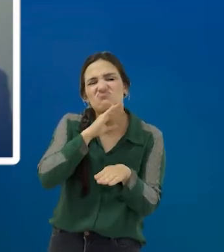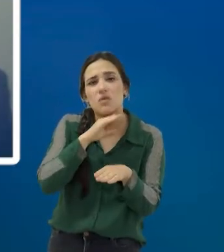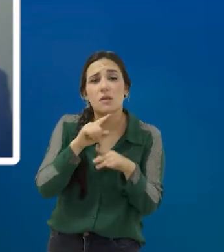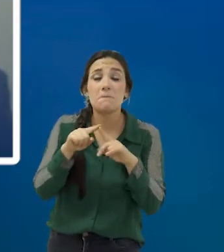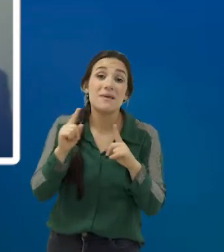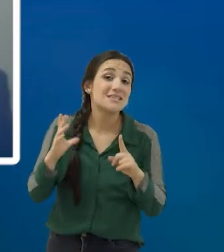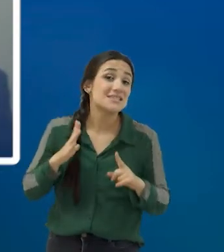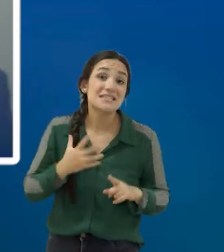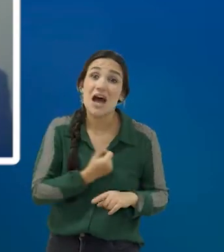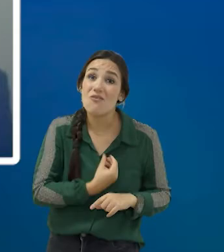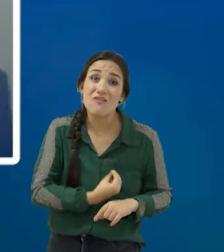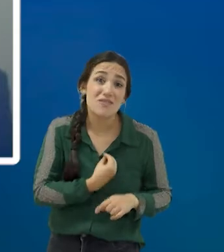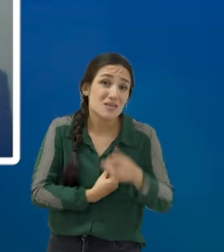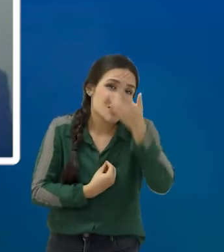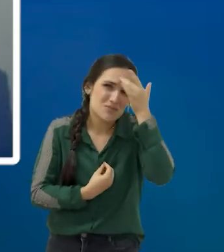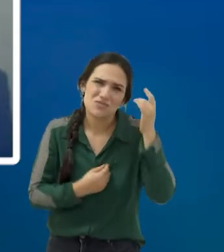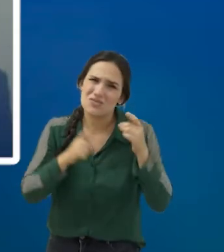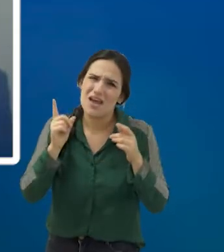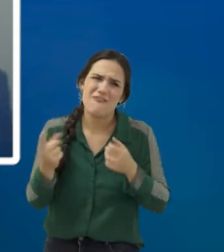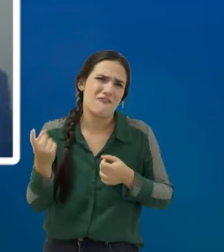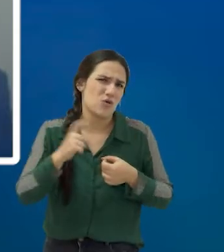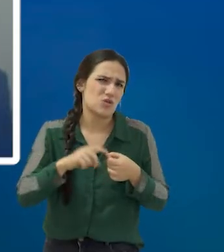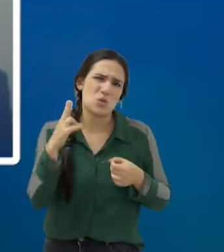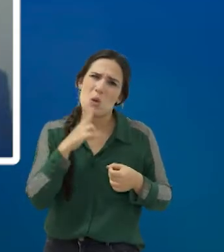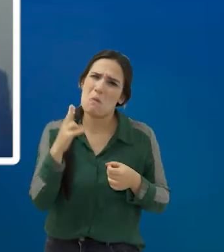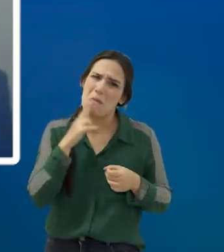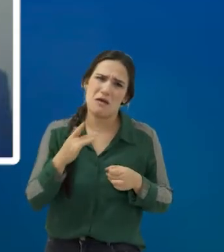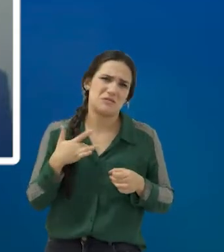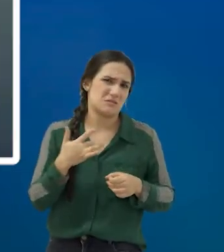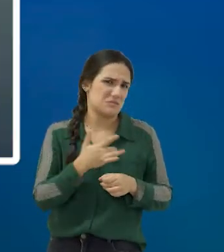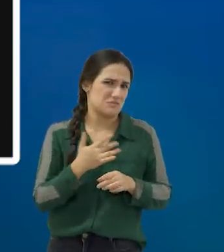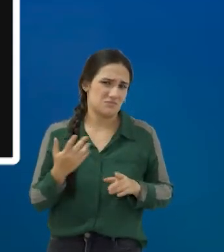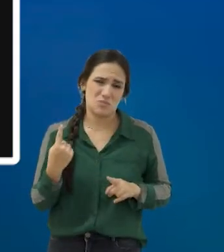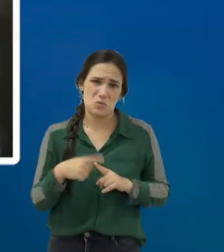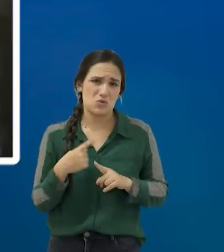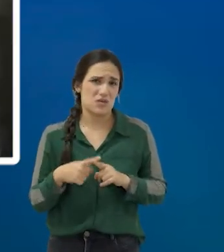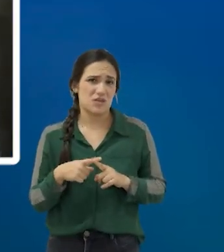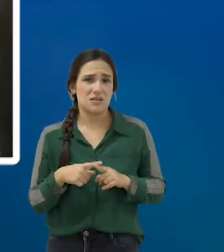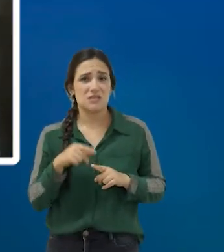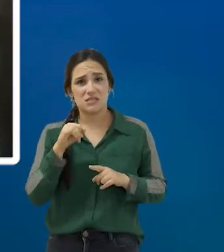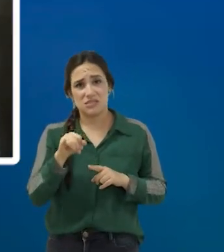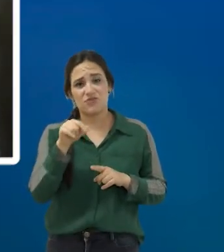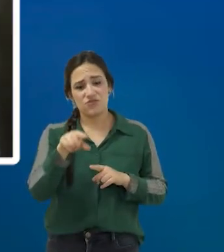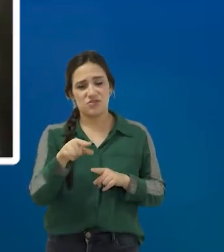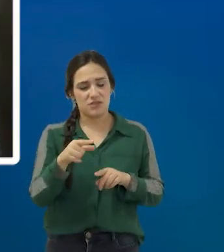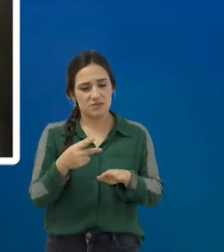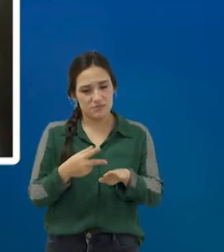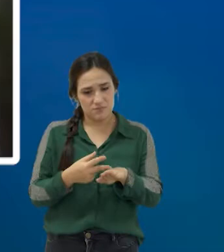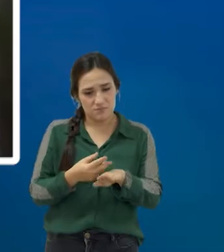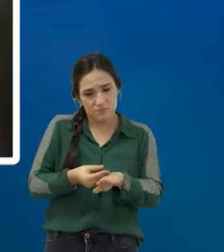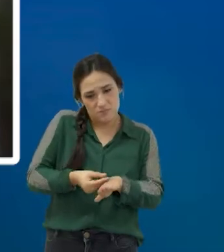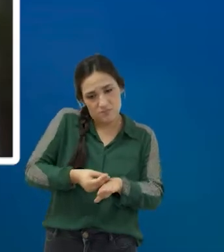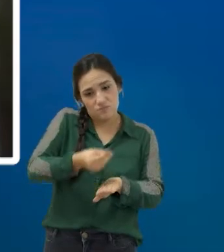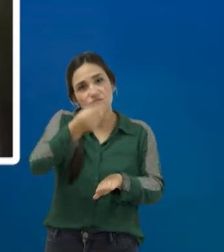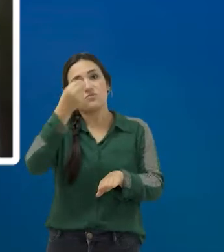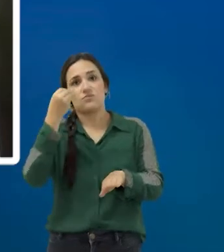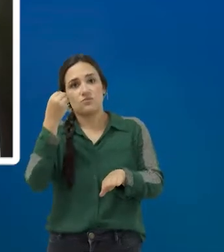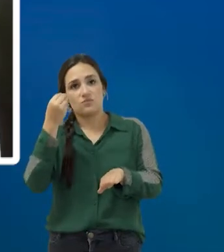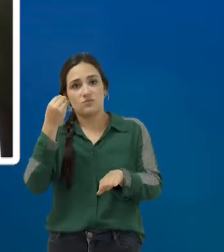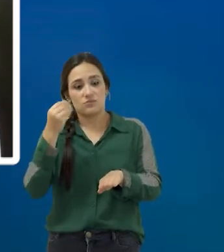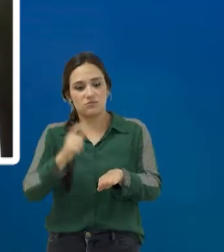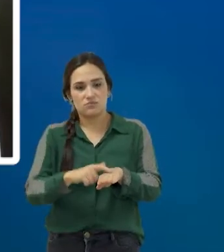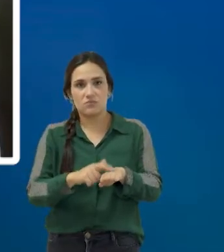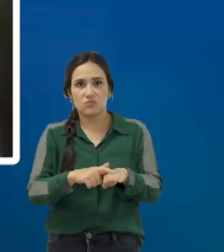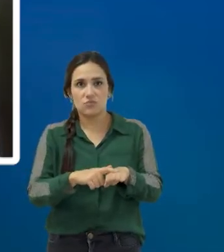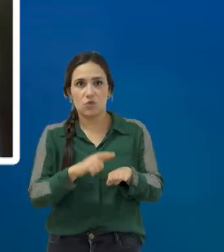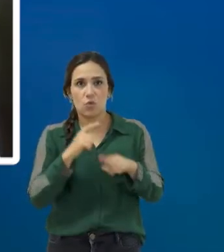alguém, e a recuperação é muito mais simples, porque quando você retira a medula do paciente que doou, imediatamente o organismo